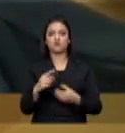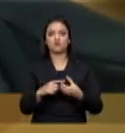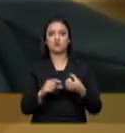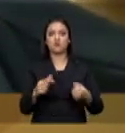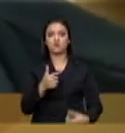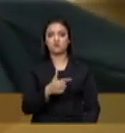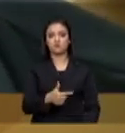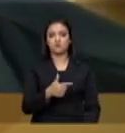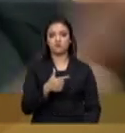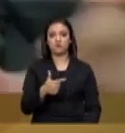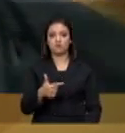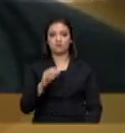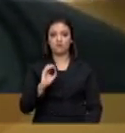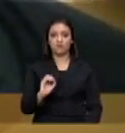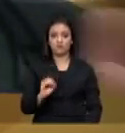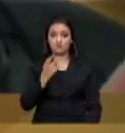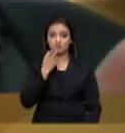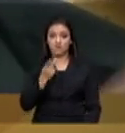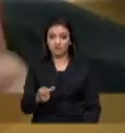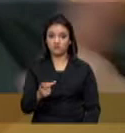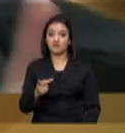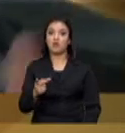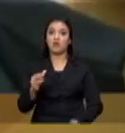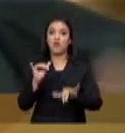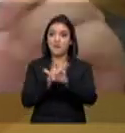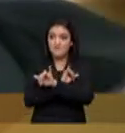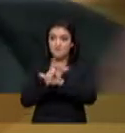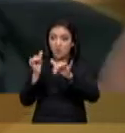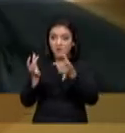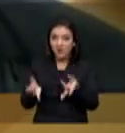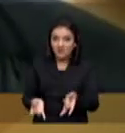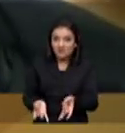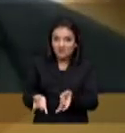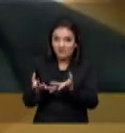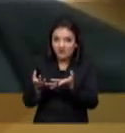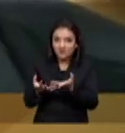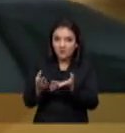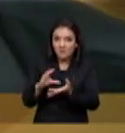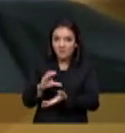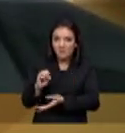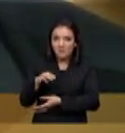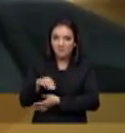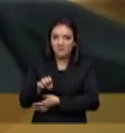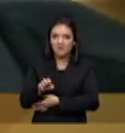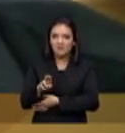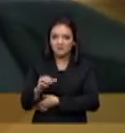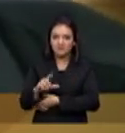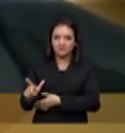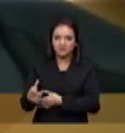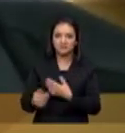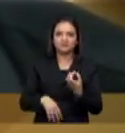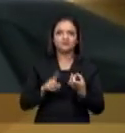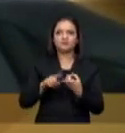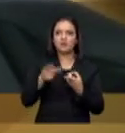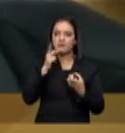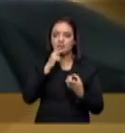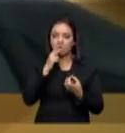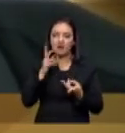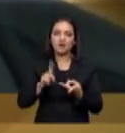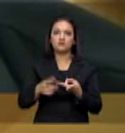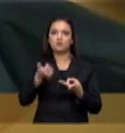ele diz que a propaganda comercial, de novo, ele usa a expressão comercial, de tabaco, bebidas